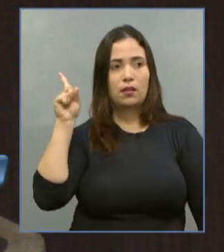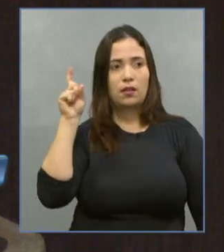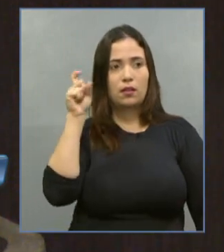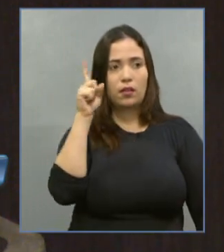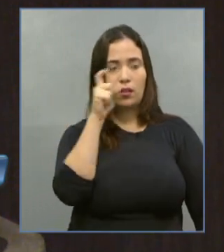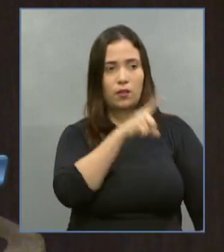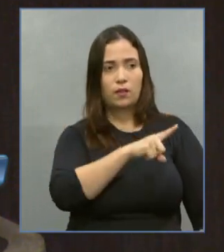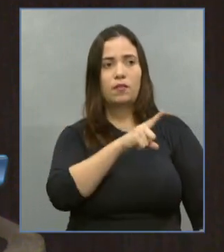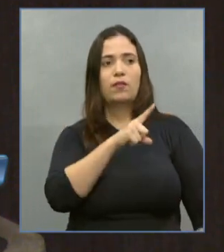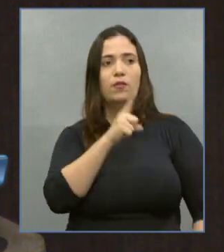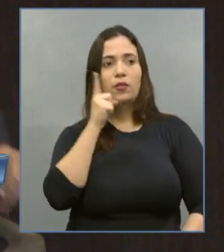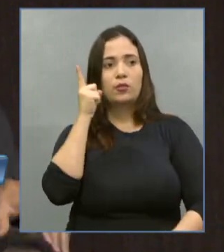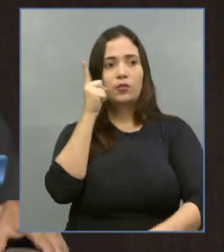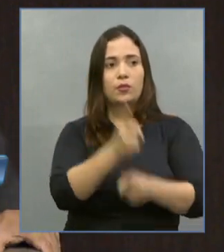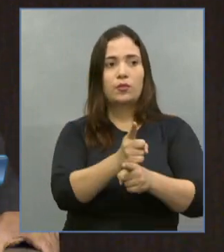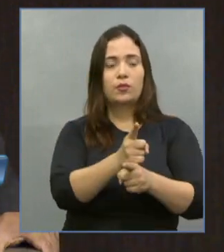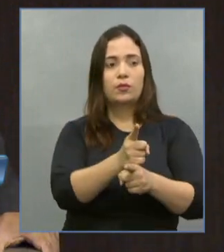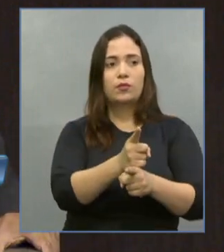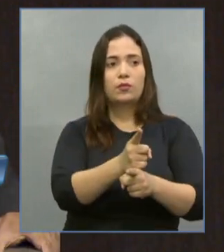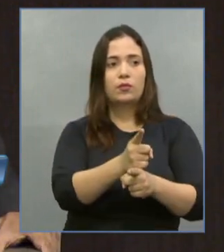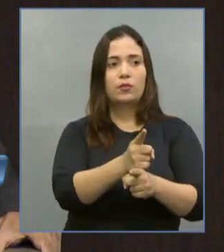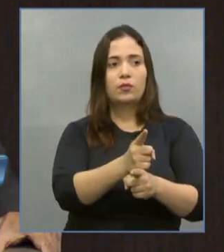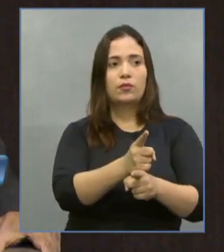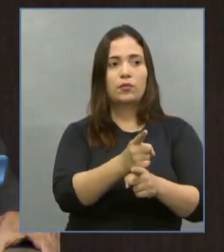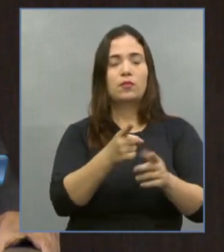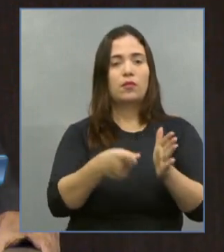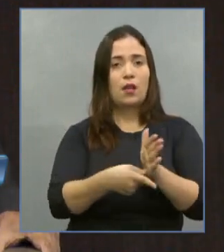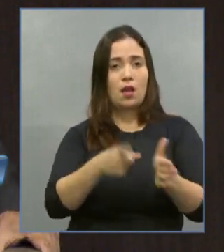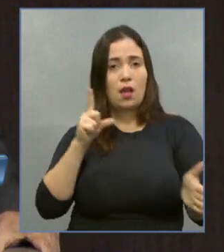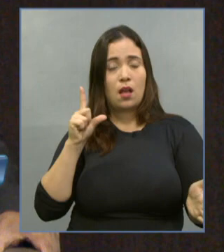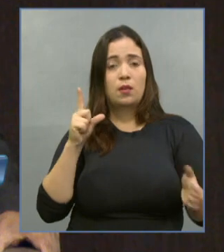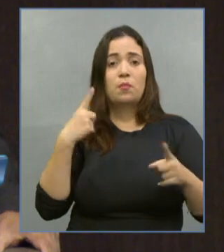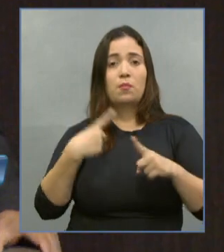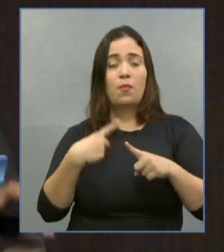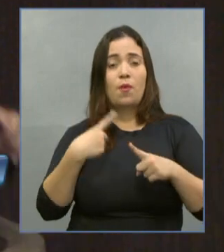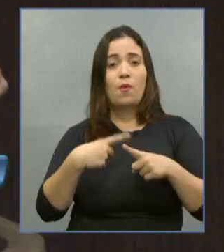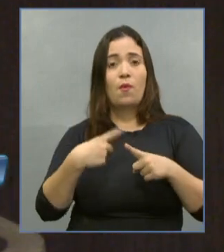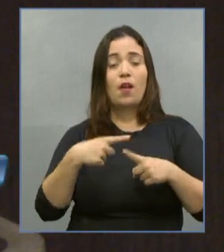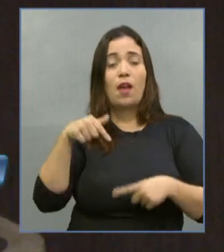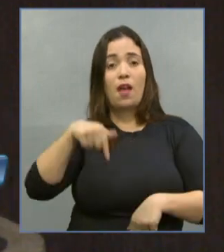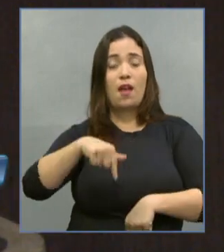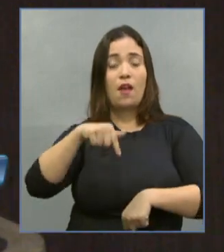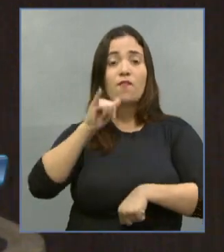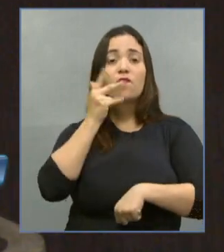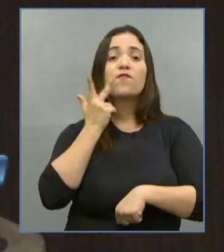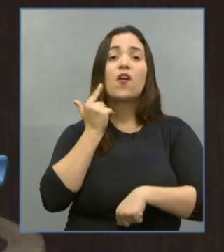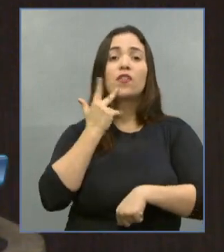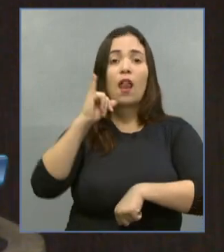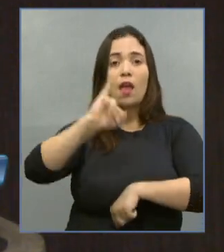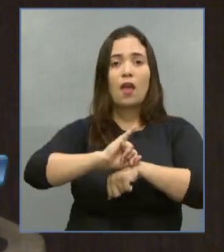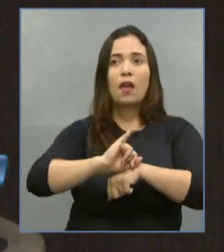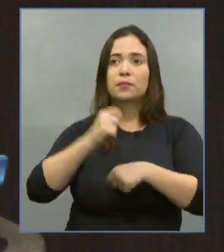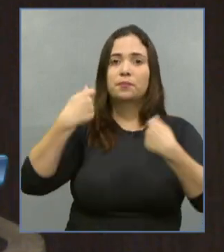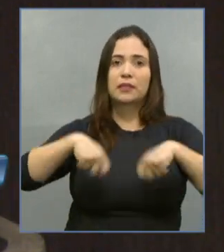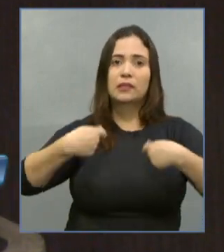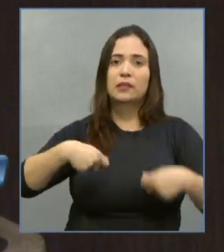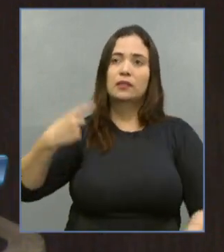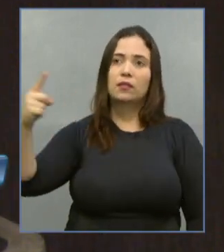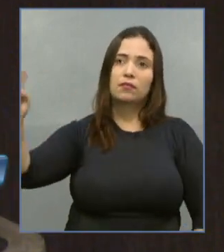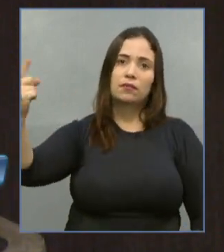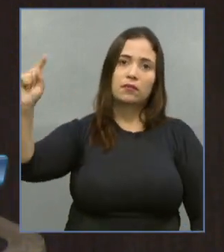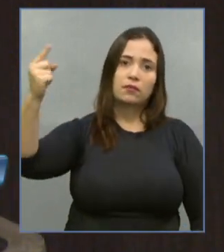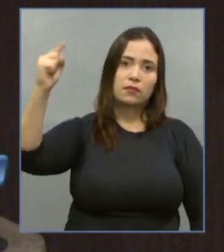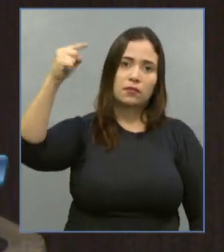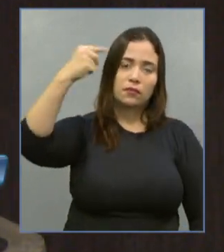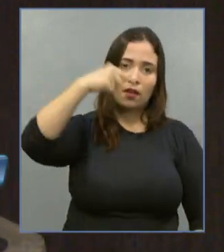diagnóstico, porque as consultas são feitas em Fortaleza. Portanto, estas crianças